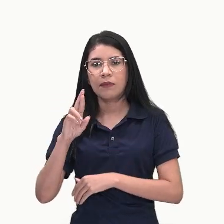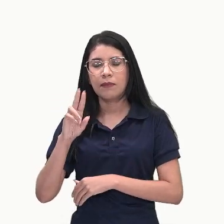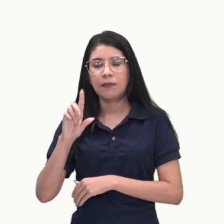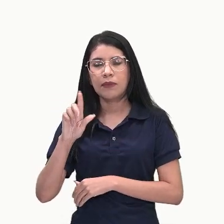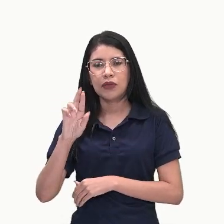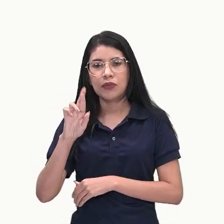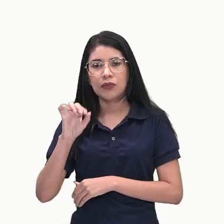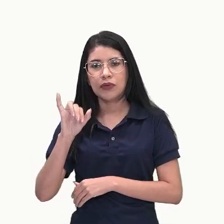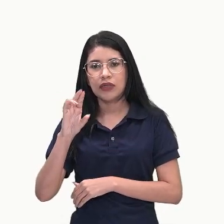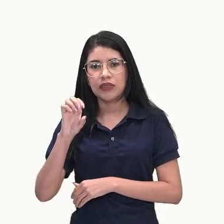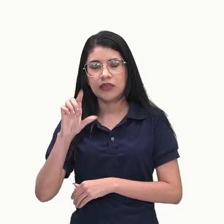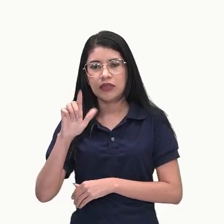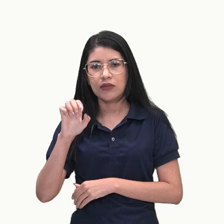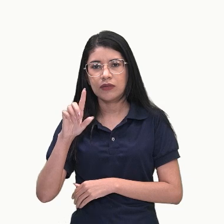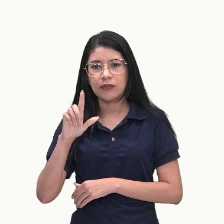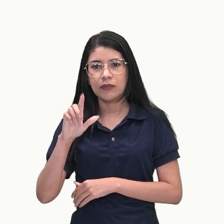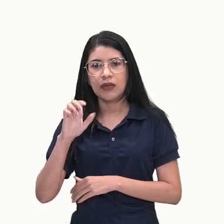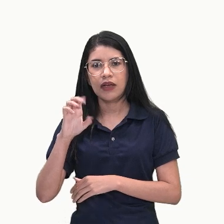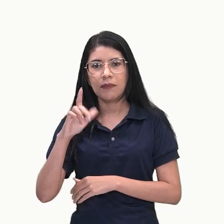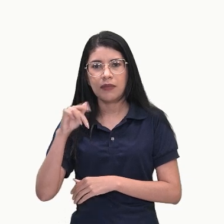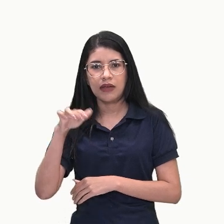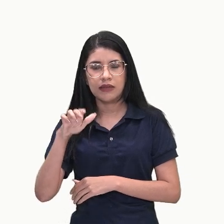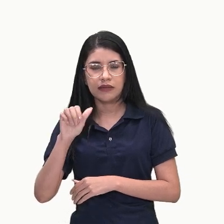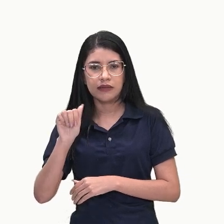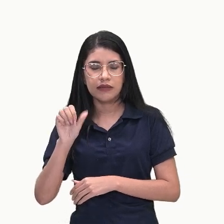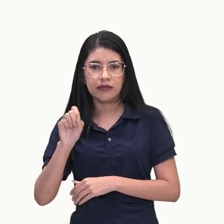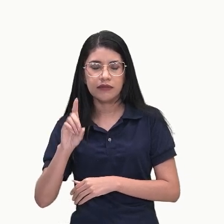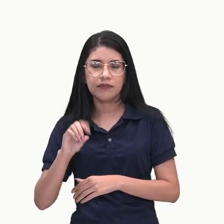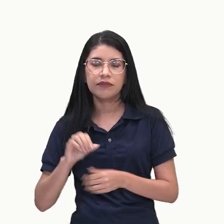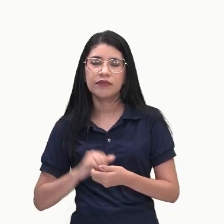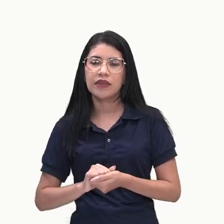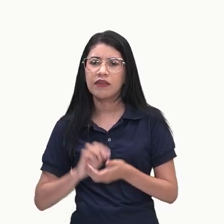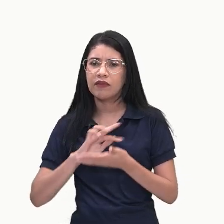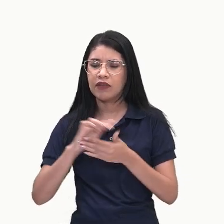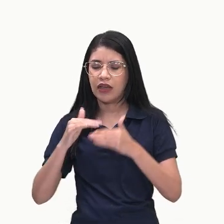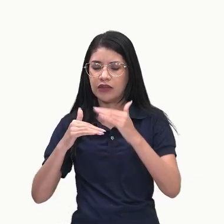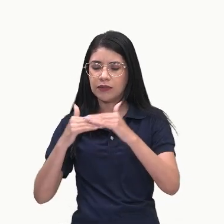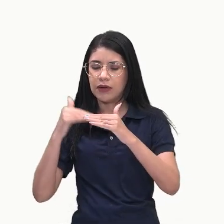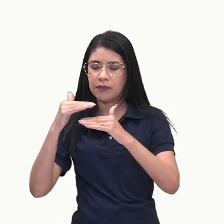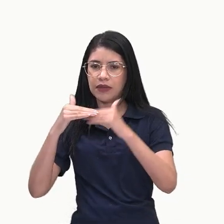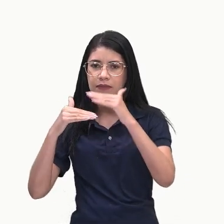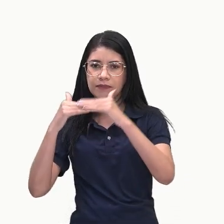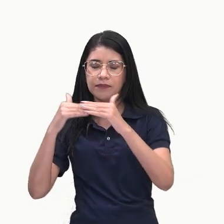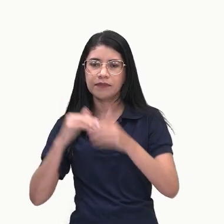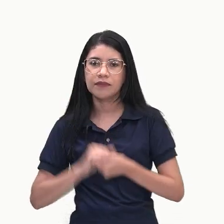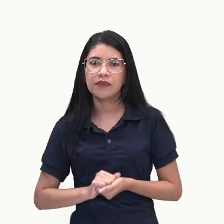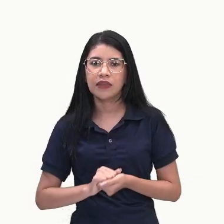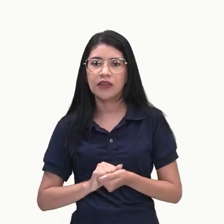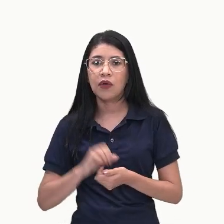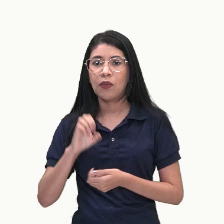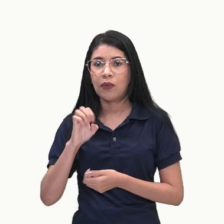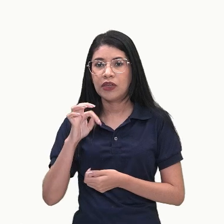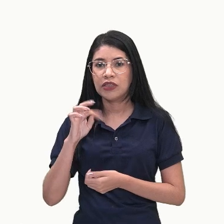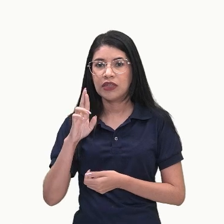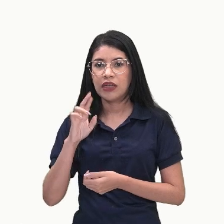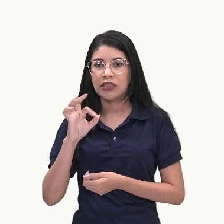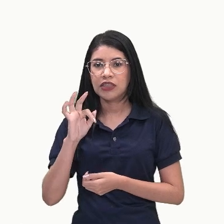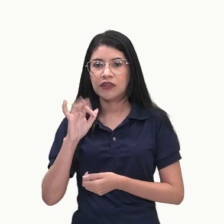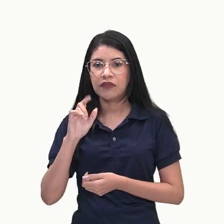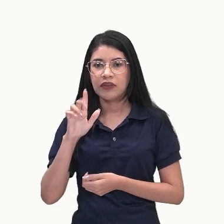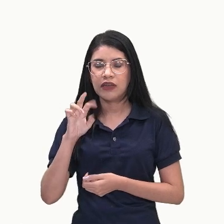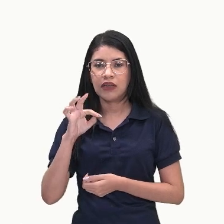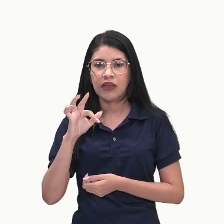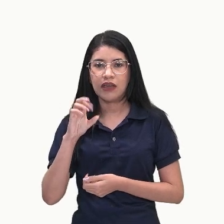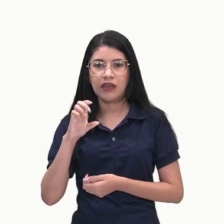pluricamadas aí, como a gente pode visualizar, certo? Então olha aí, são várias camadas, né? Aqui nós temos o estratificado pavimentoso. No caso